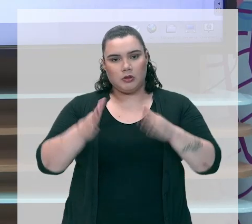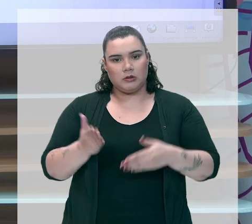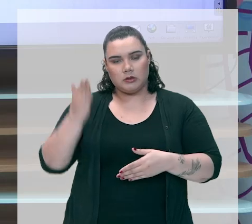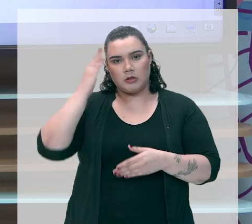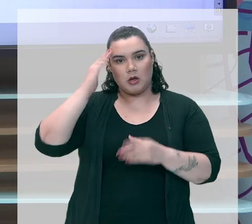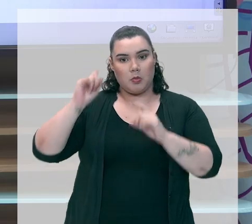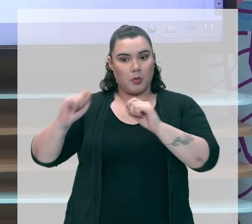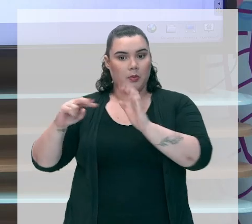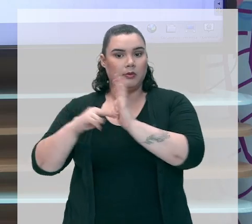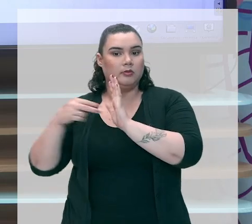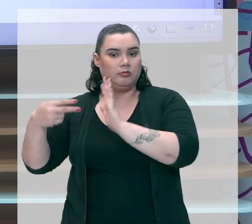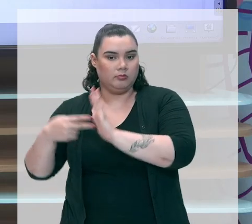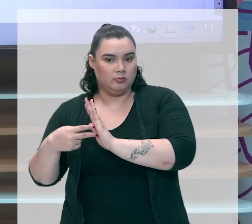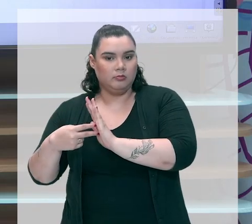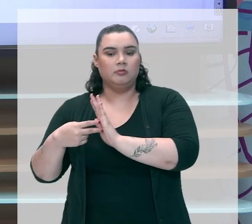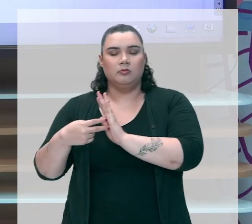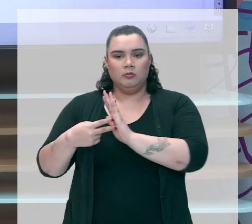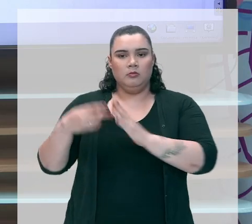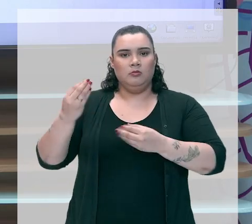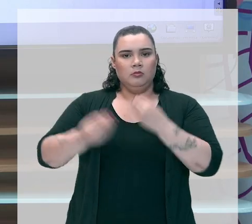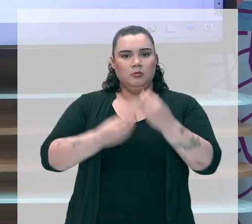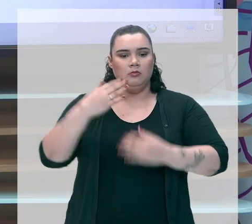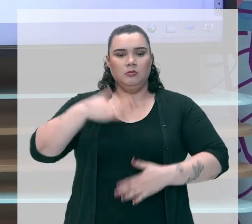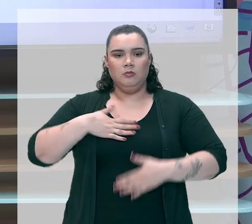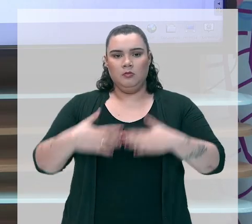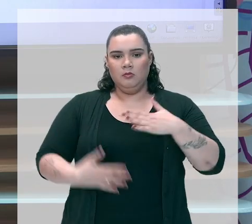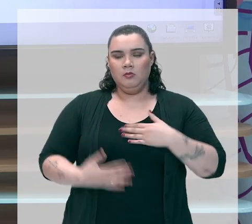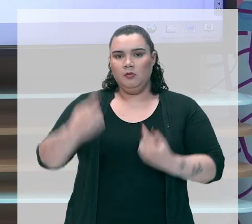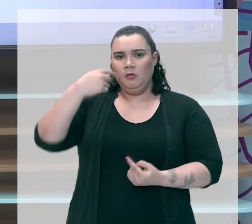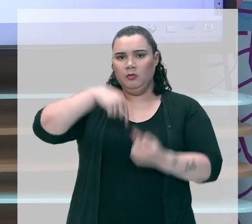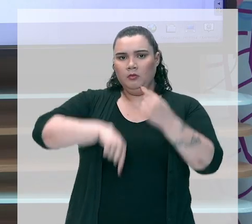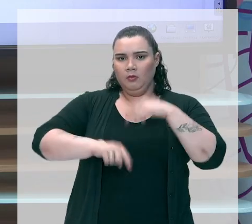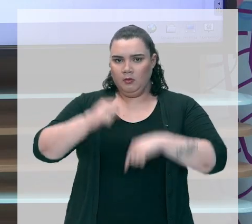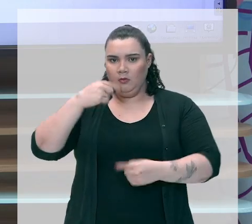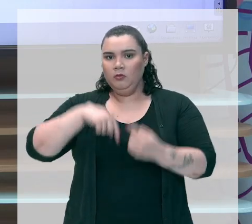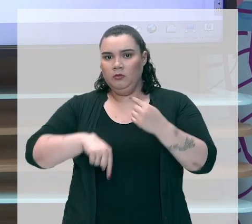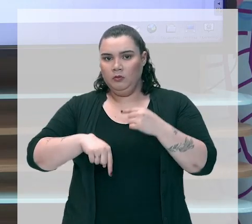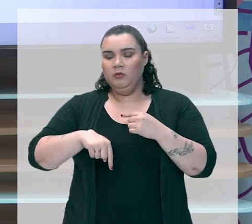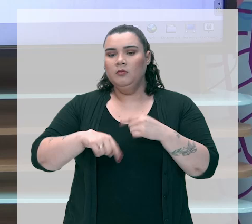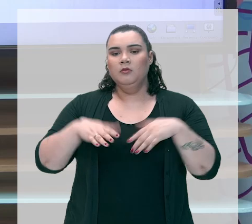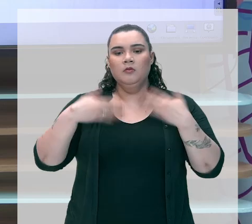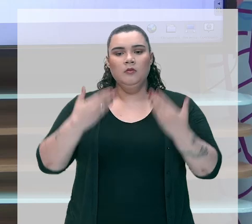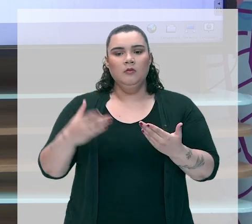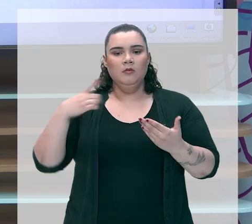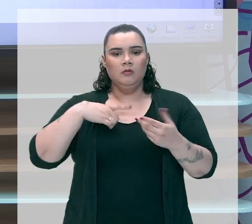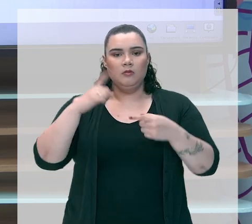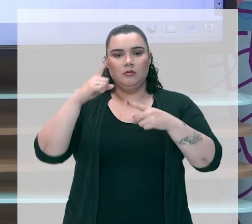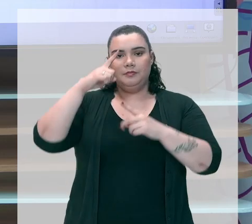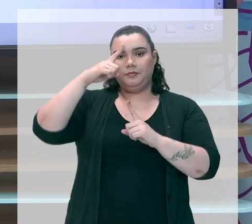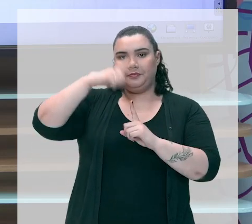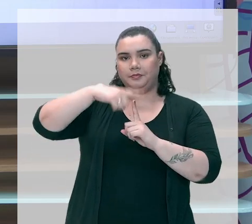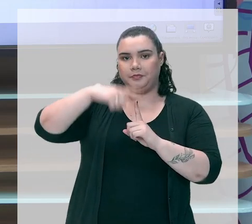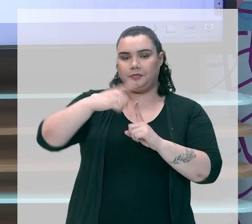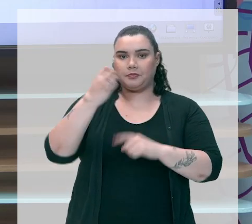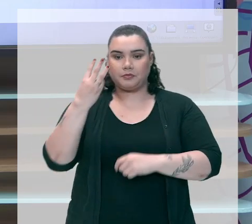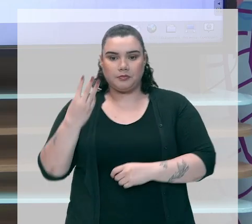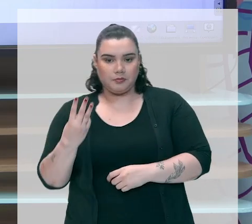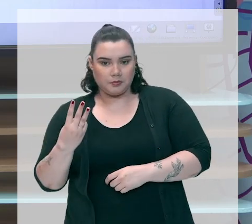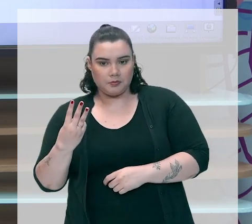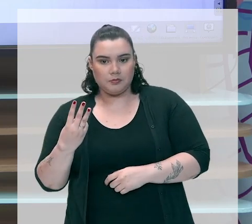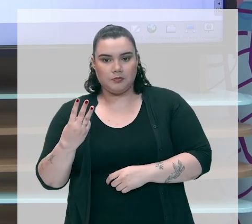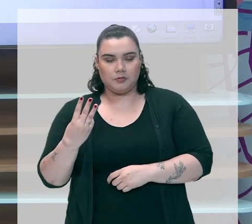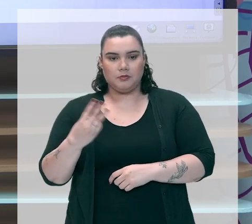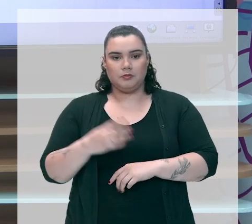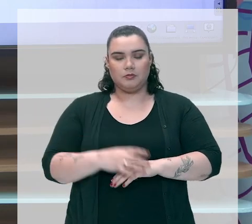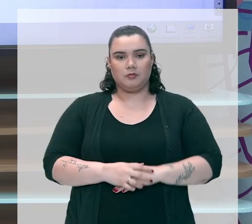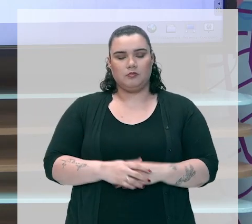visão geral aí dessas glândulas aí no nosso corpo, aí do nosso corpo humano, e a gente vai ter glândulas que são endócrinas,